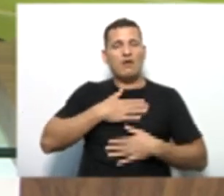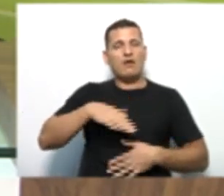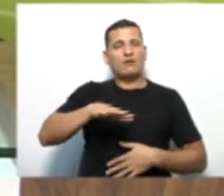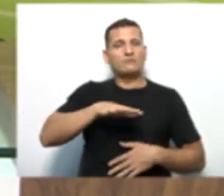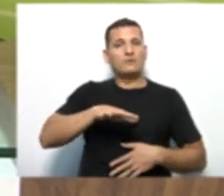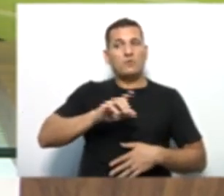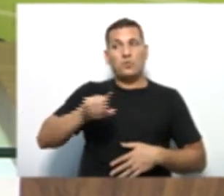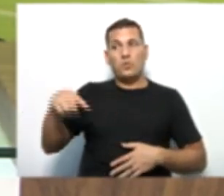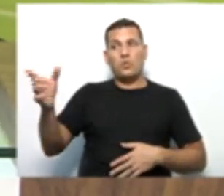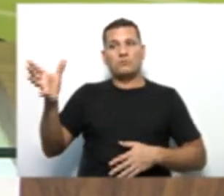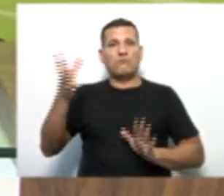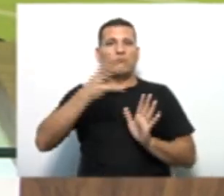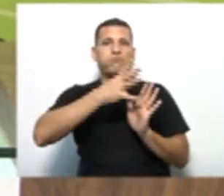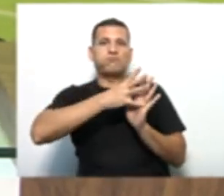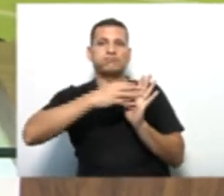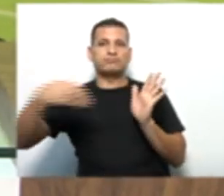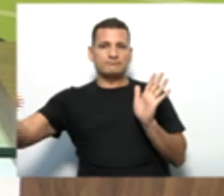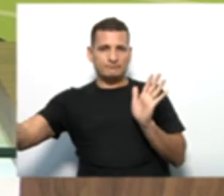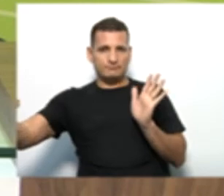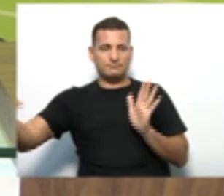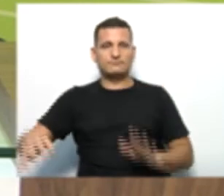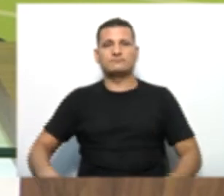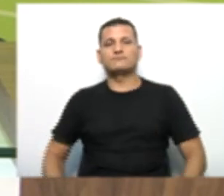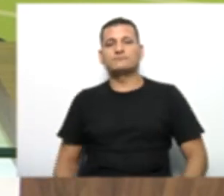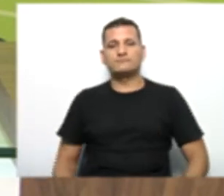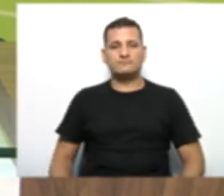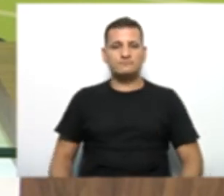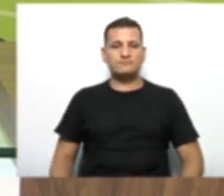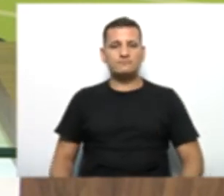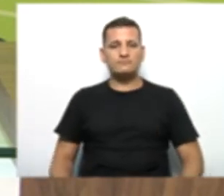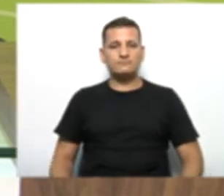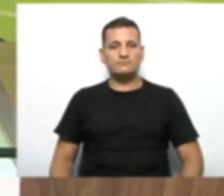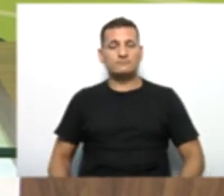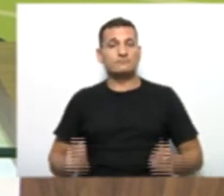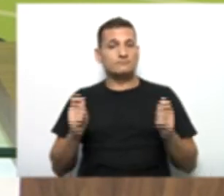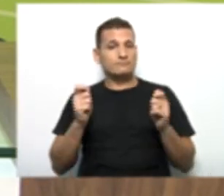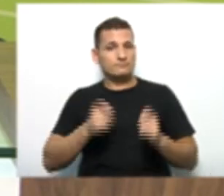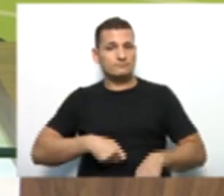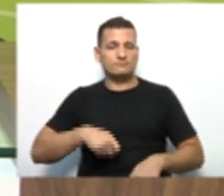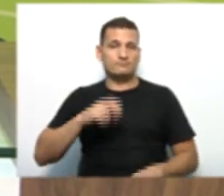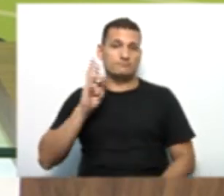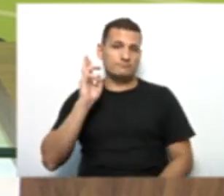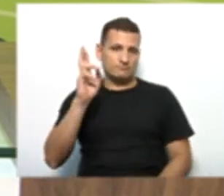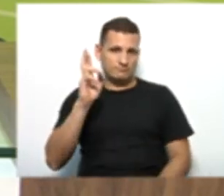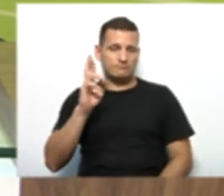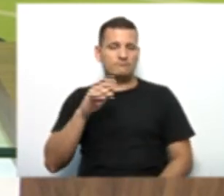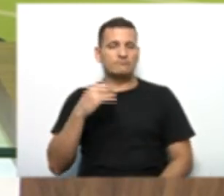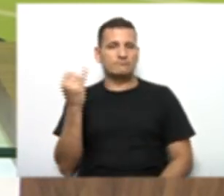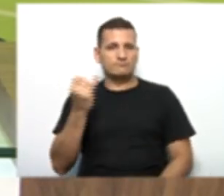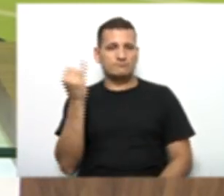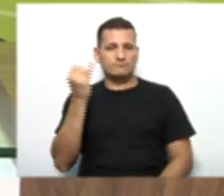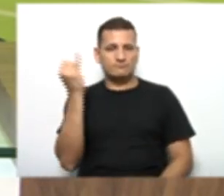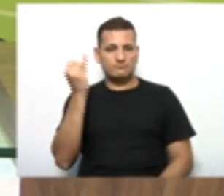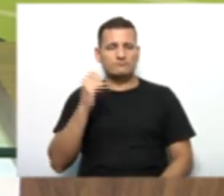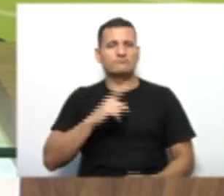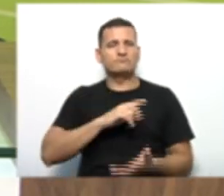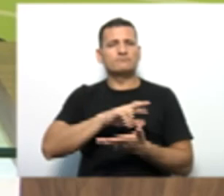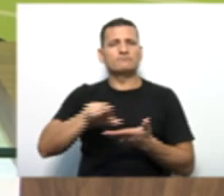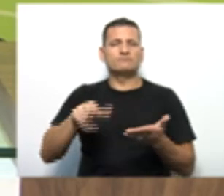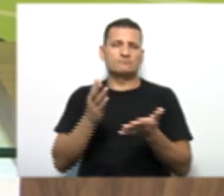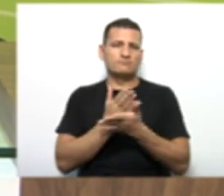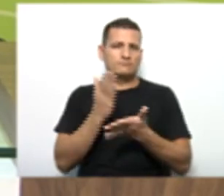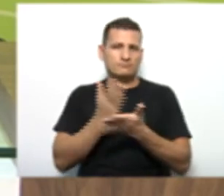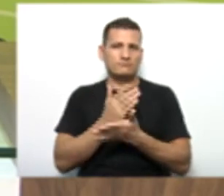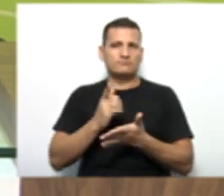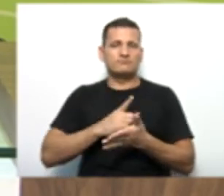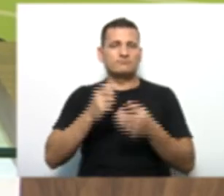para aqueles que estão subordinados a ele. Capacidade de decisão, isso é muito importante. Tem muitos livros que falam